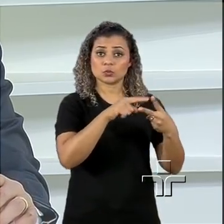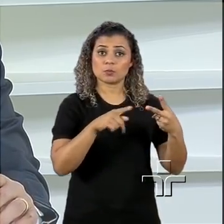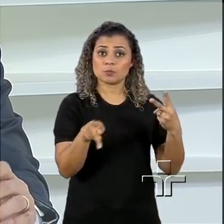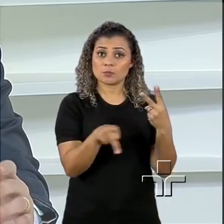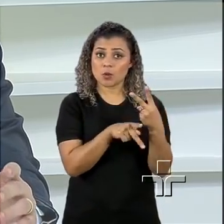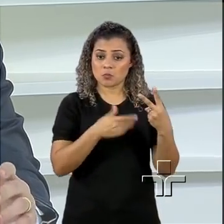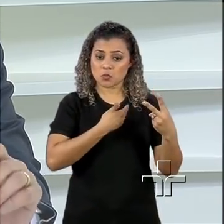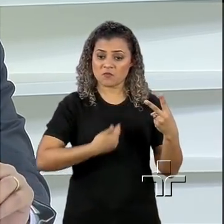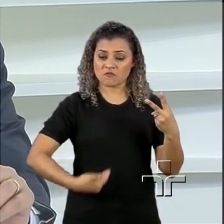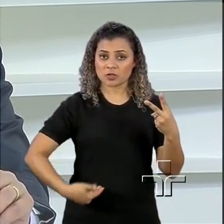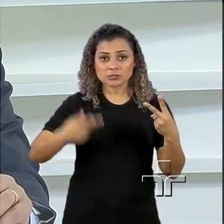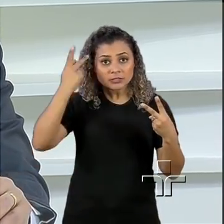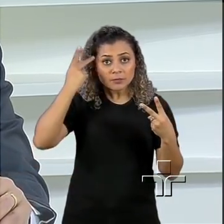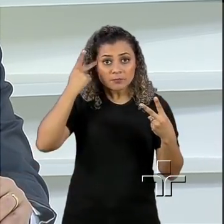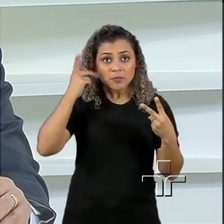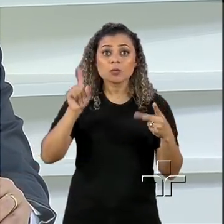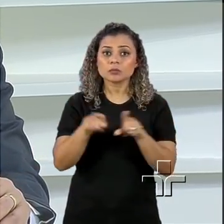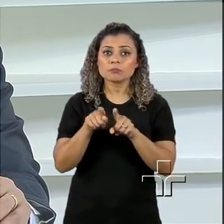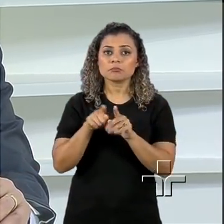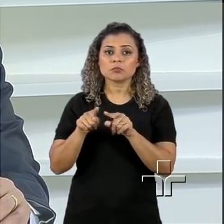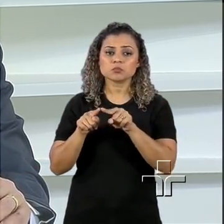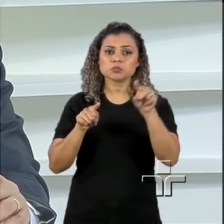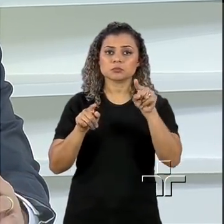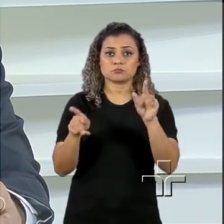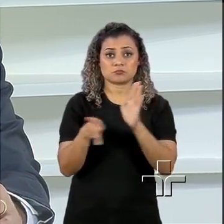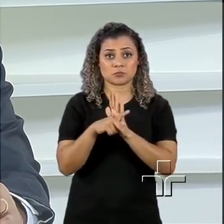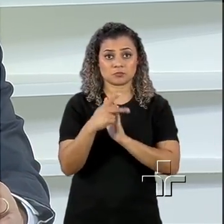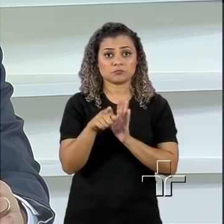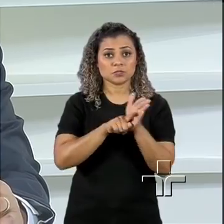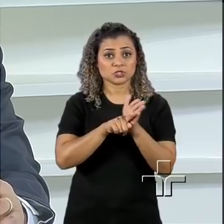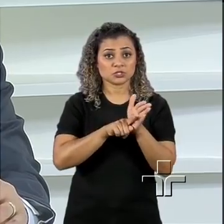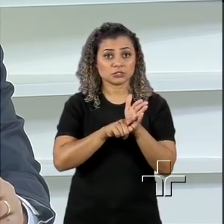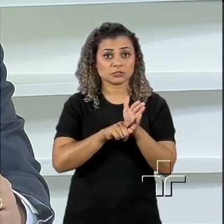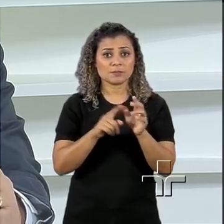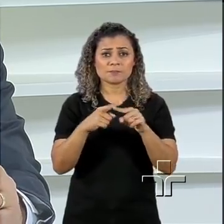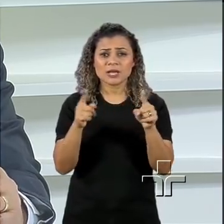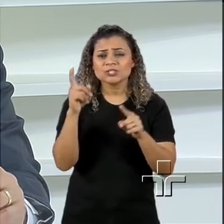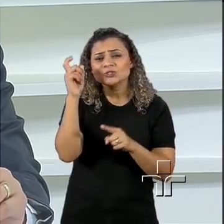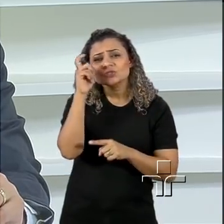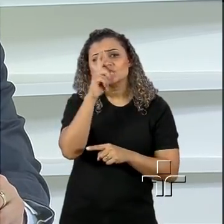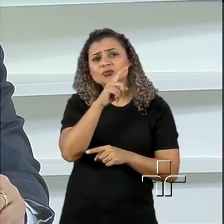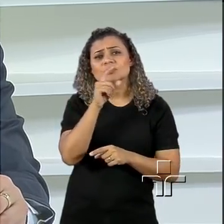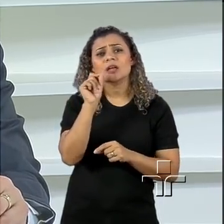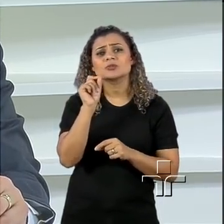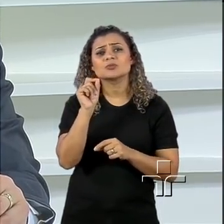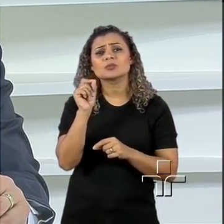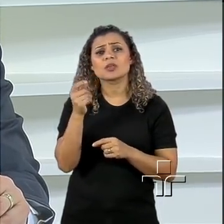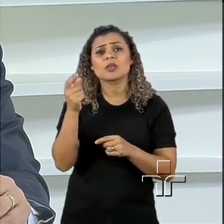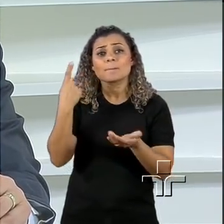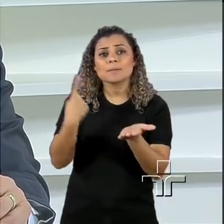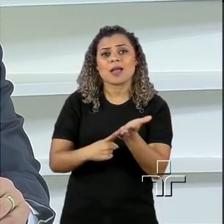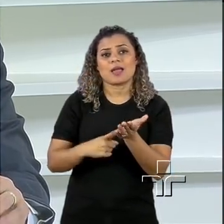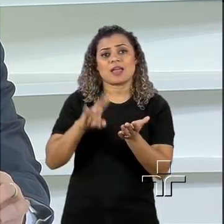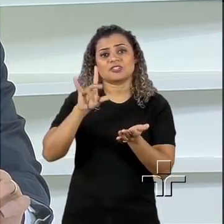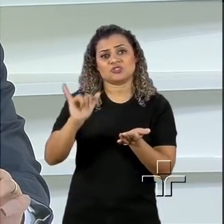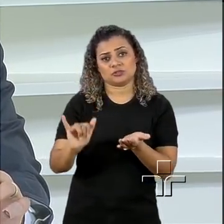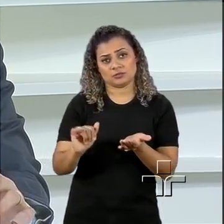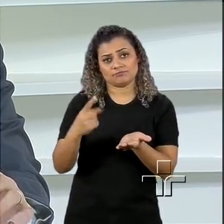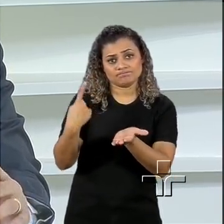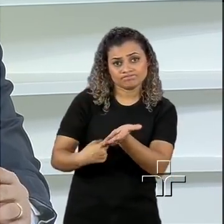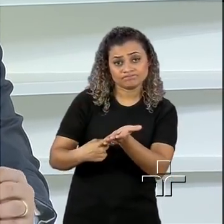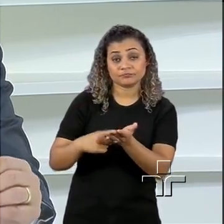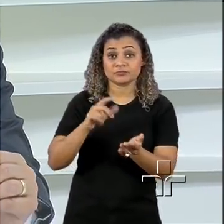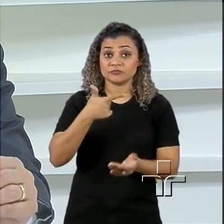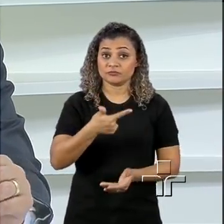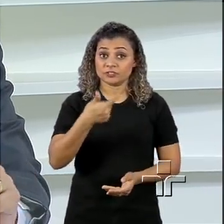Paulo, mais bem posicionados nas pesquisas de opinião, mas estamos encontrando dificuldades de conciliar agendas. No dia